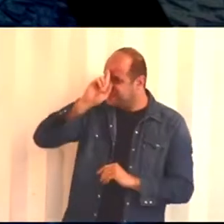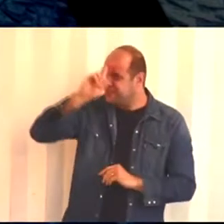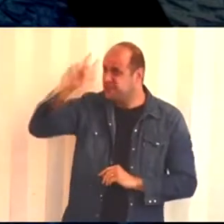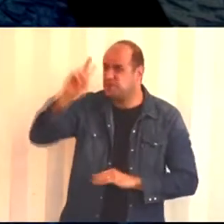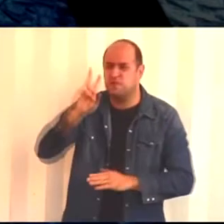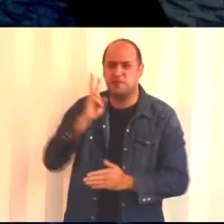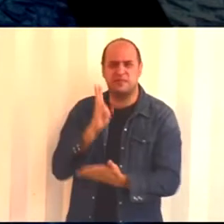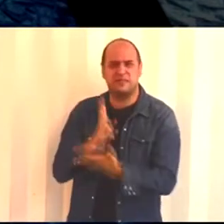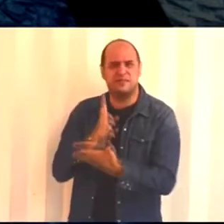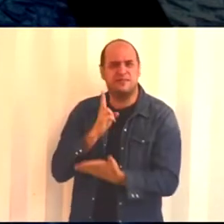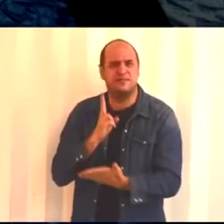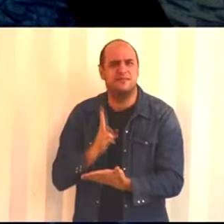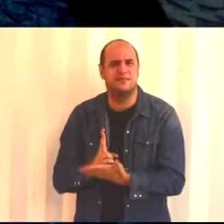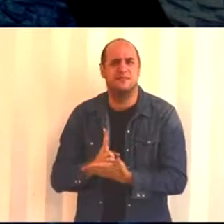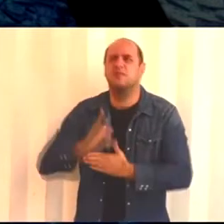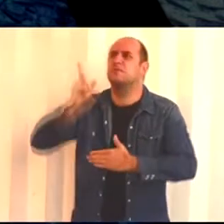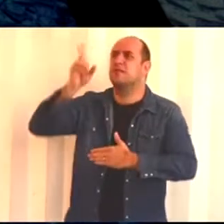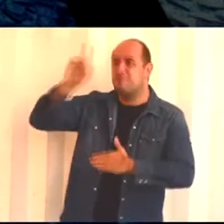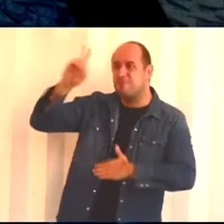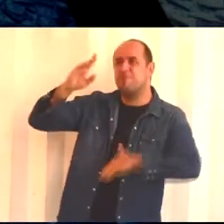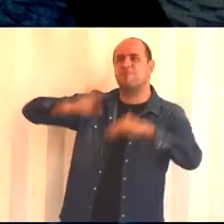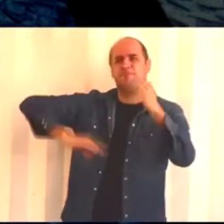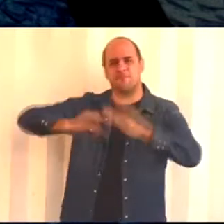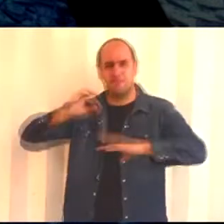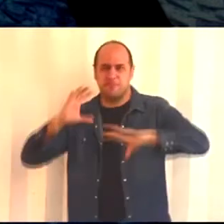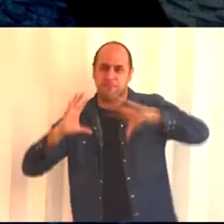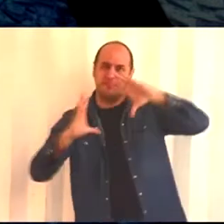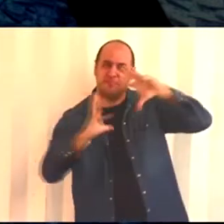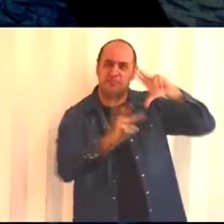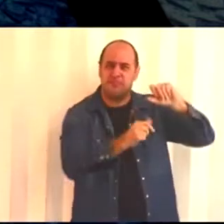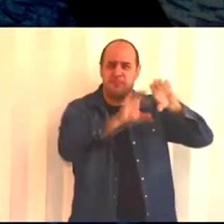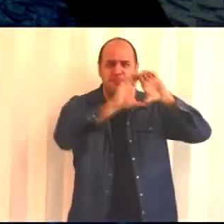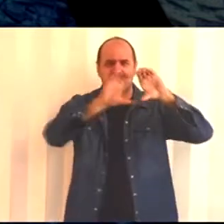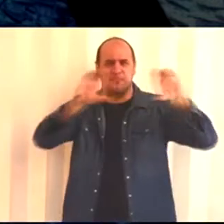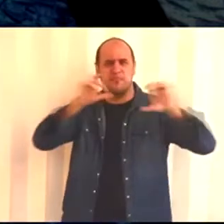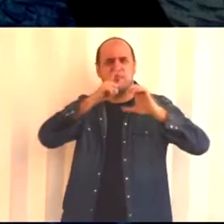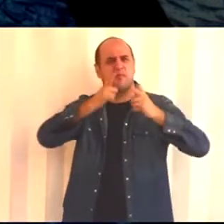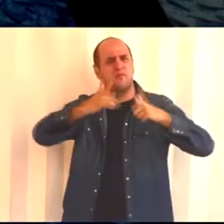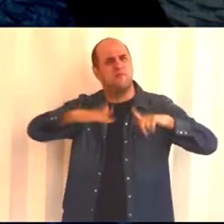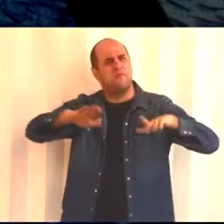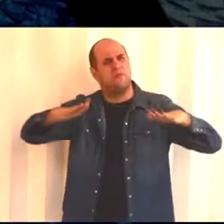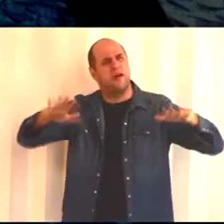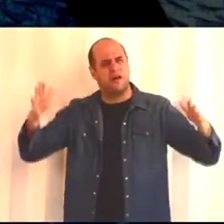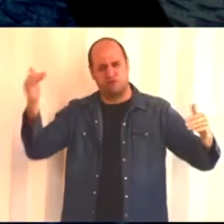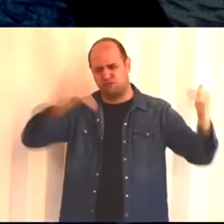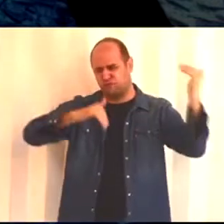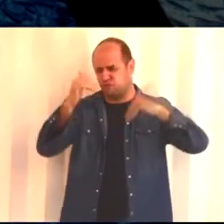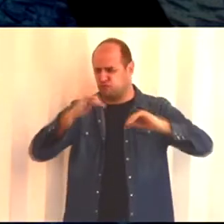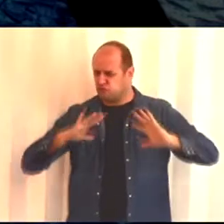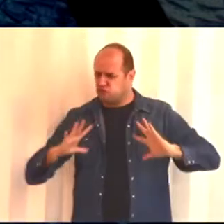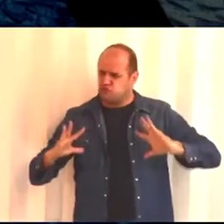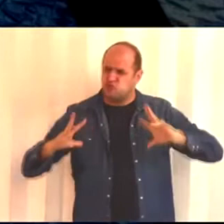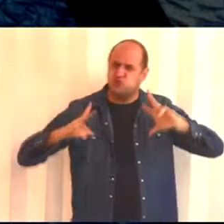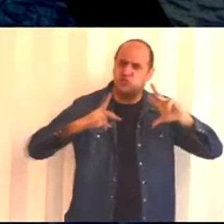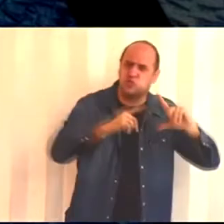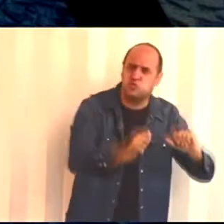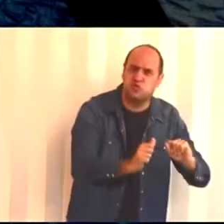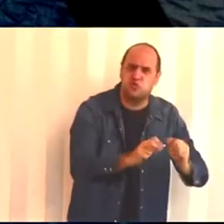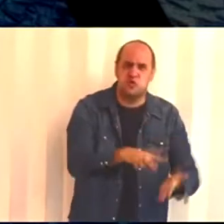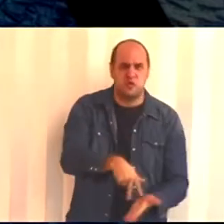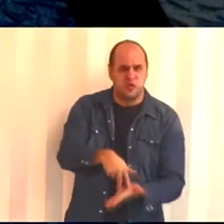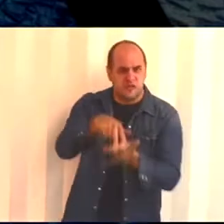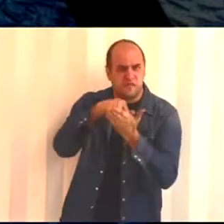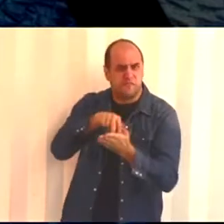seu Deus, que fez os céus e a terra, o mar e tudo o que neles há, e mantém